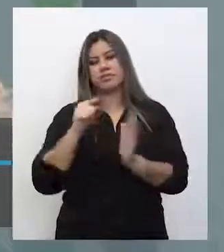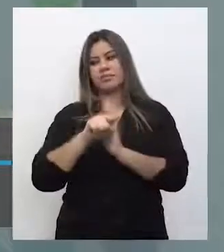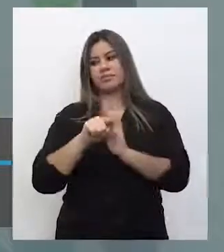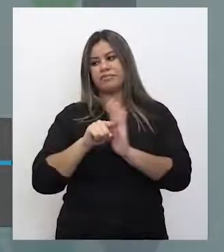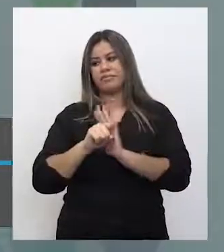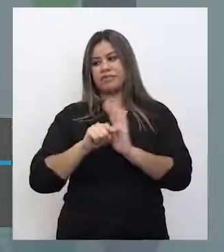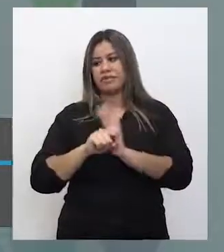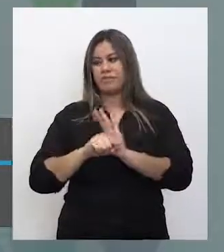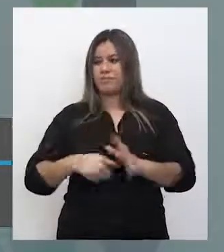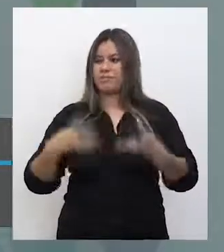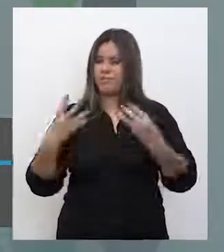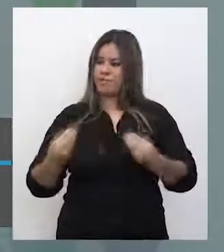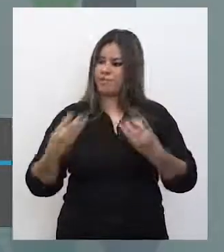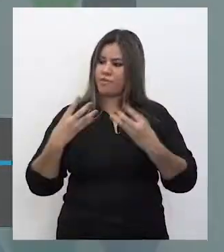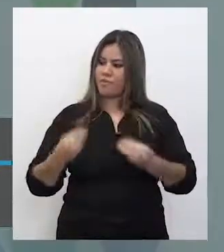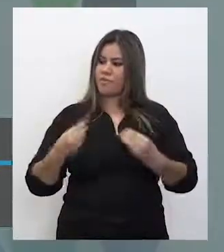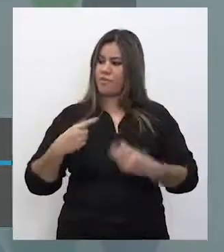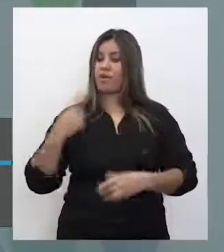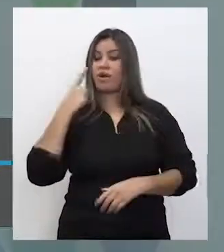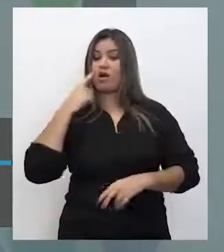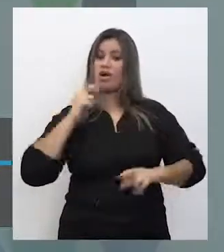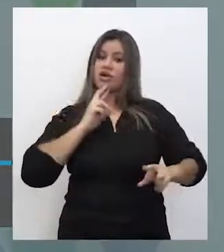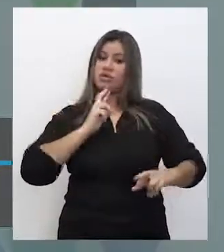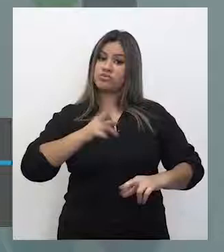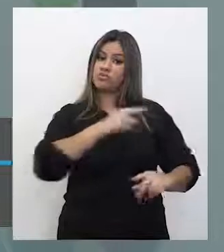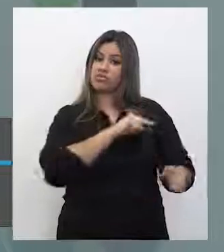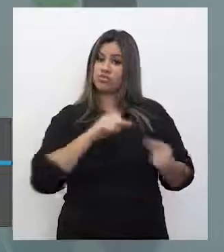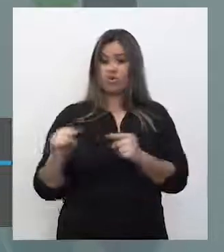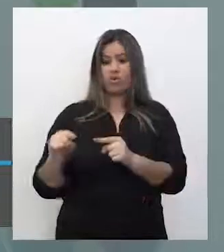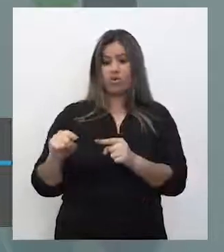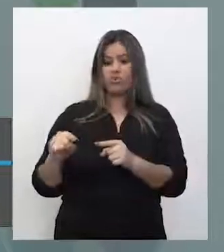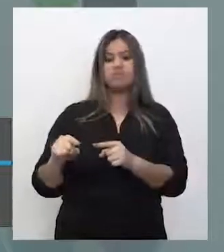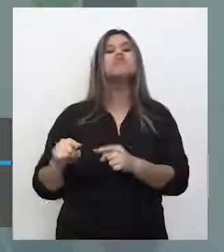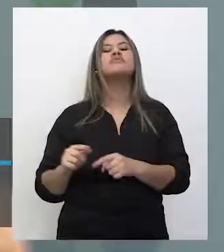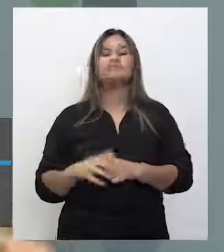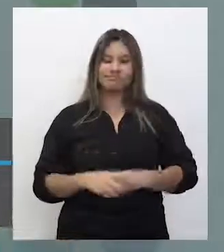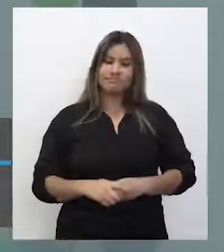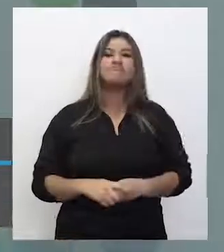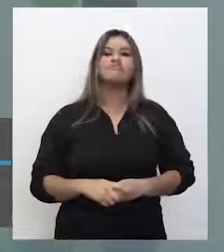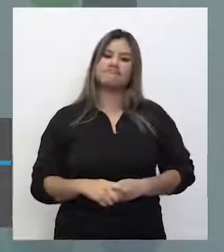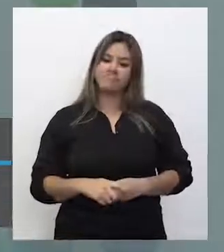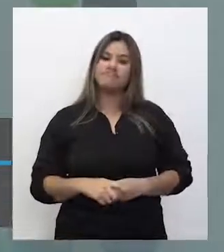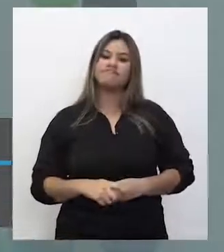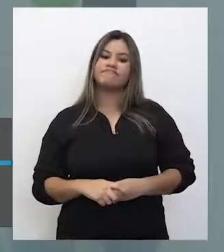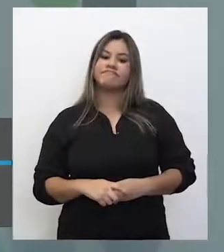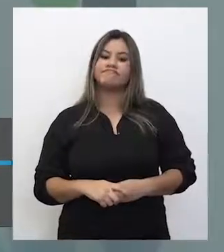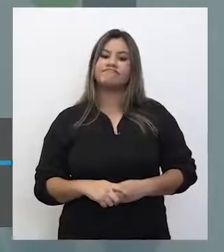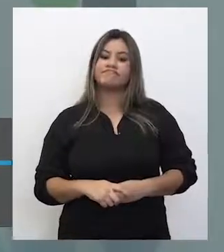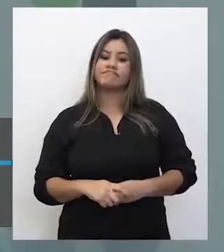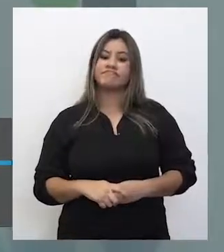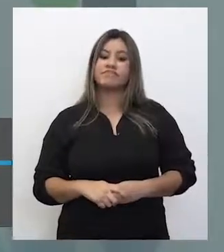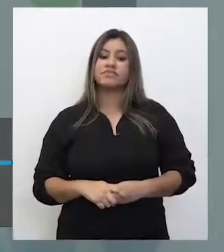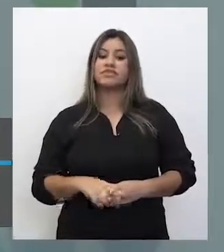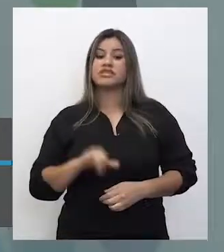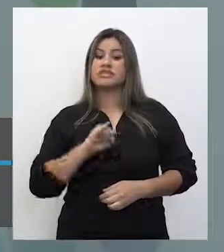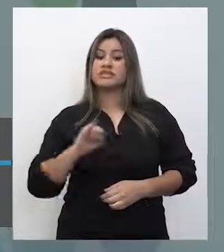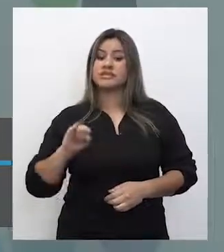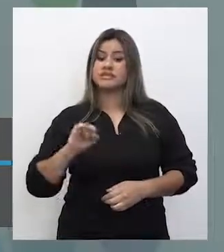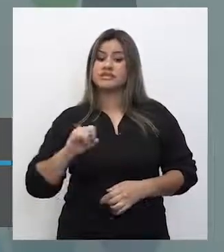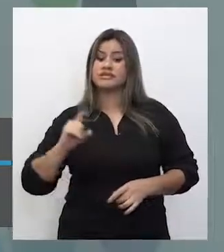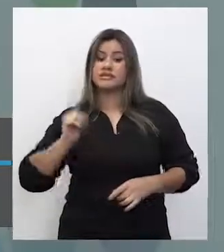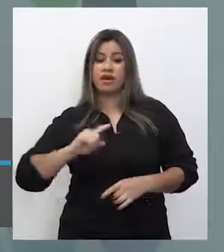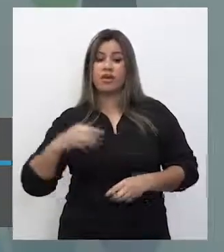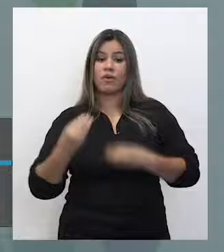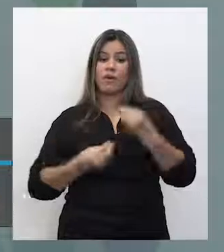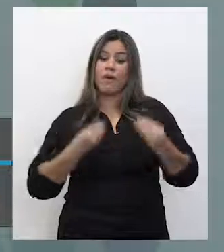muito, muito e muito para ir lá e refutar. Para ir lá e contradizer o que esse cientista está dizendo aí, hein? Porque senão, olha só, vai